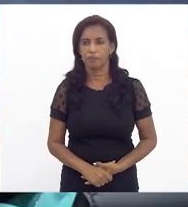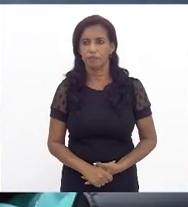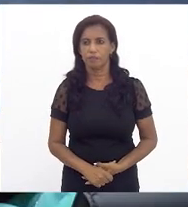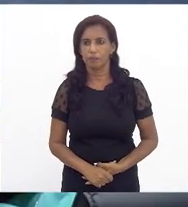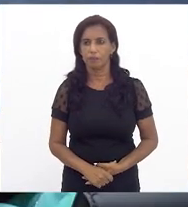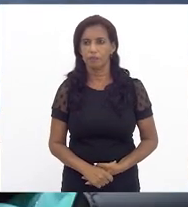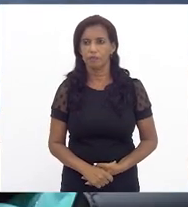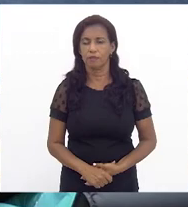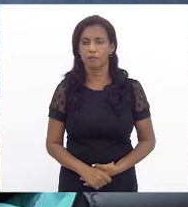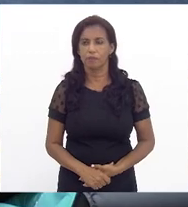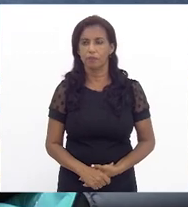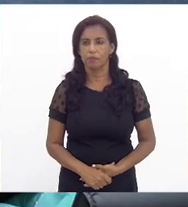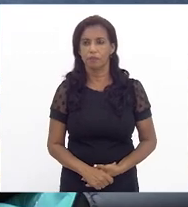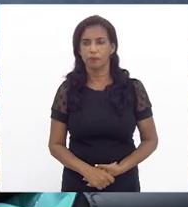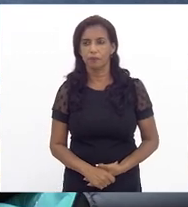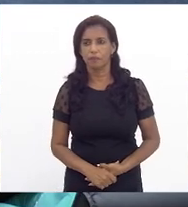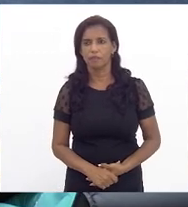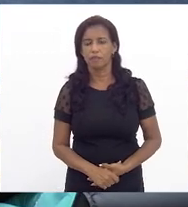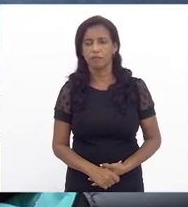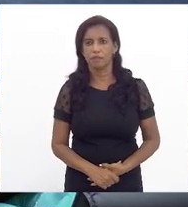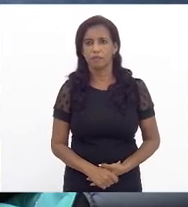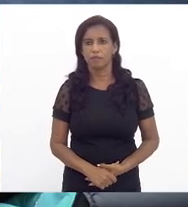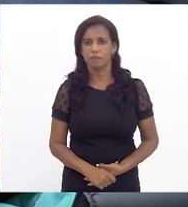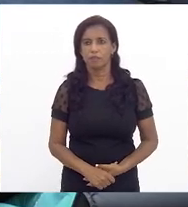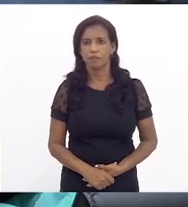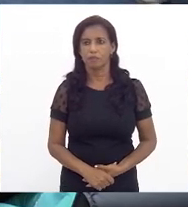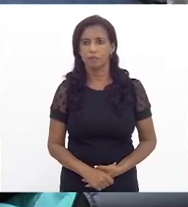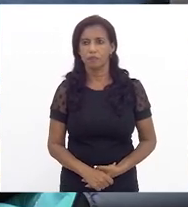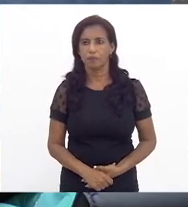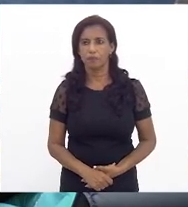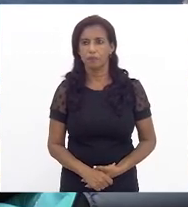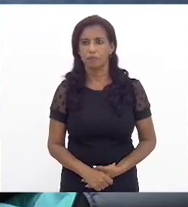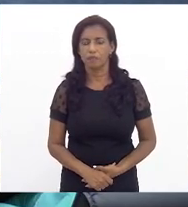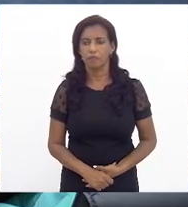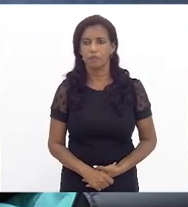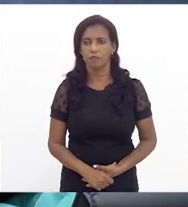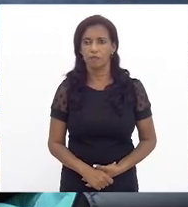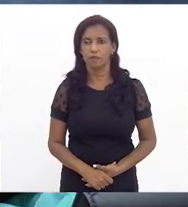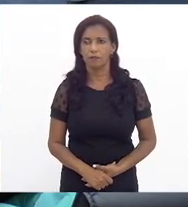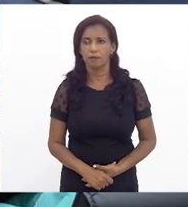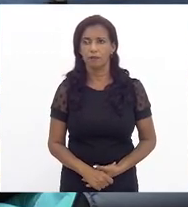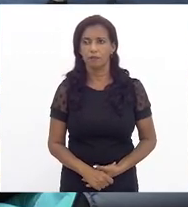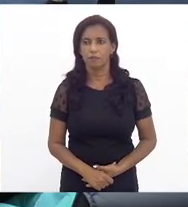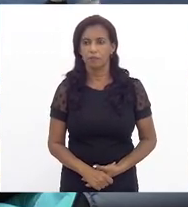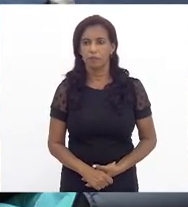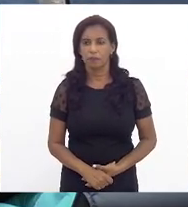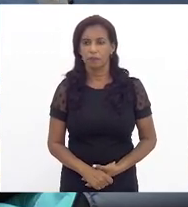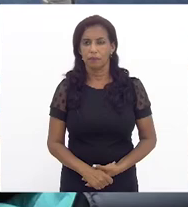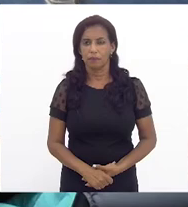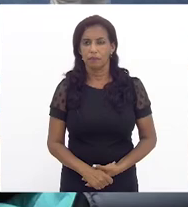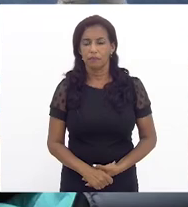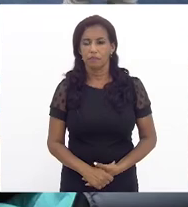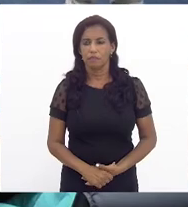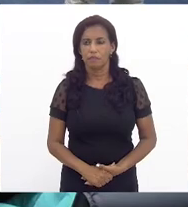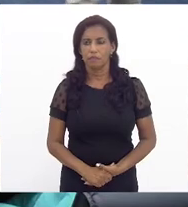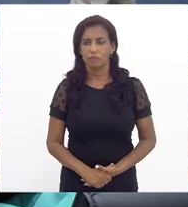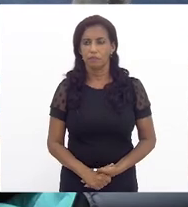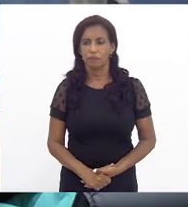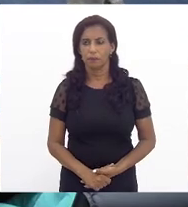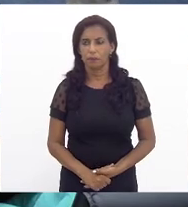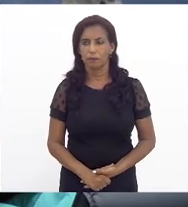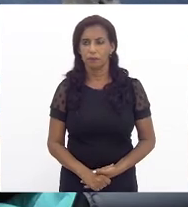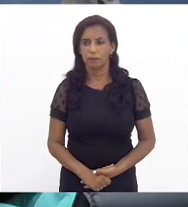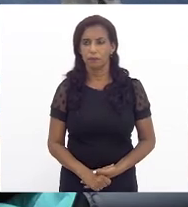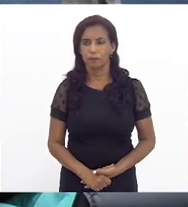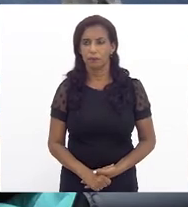É esse aqui? Esse aqui. Só abrir. Tem que ler a mensagem. A mensagem também tem que ler. Primeiro a mensagem. Depois a senhora, com licença